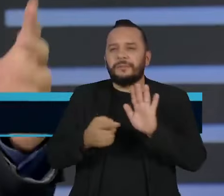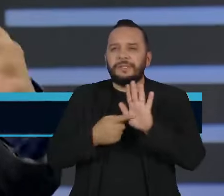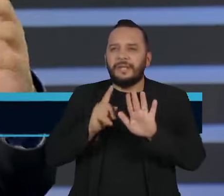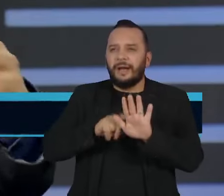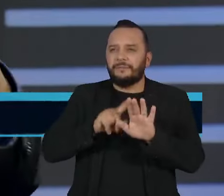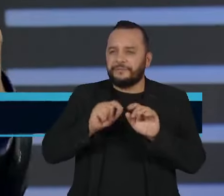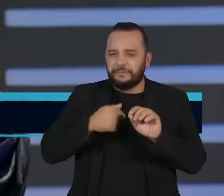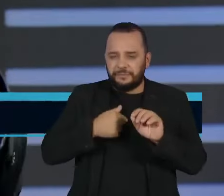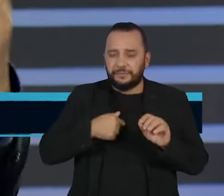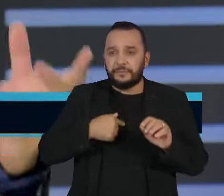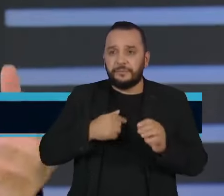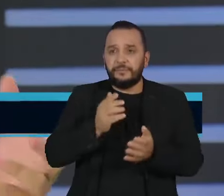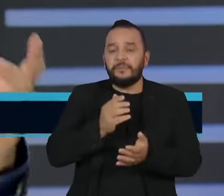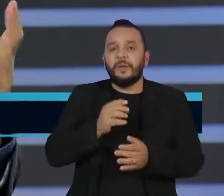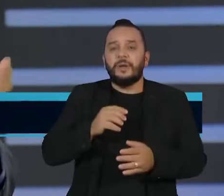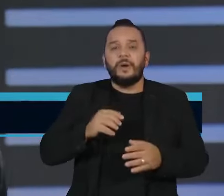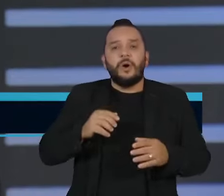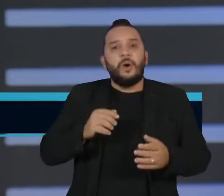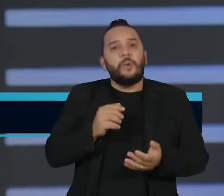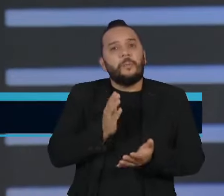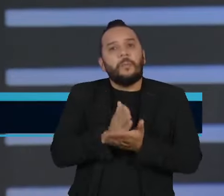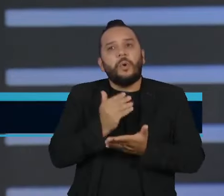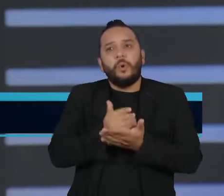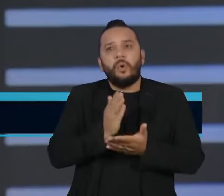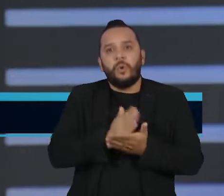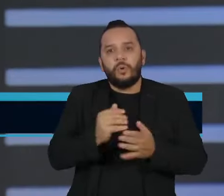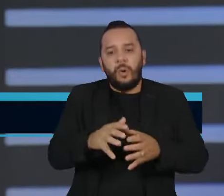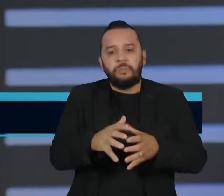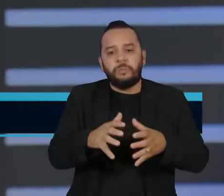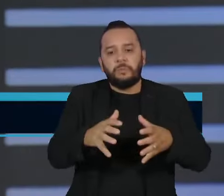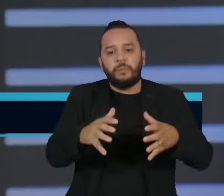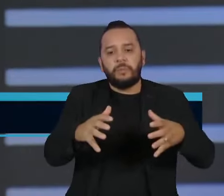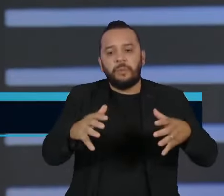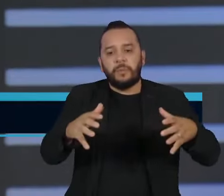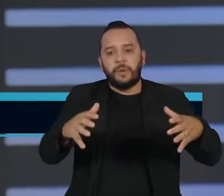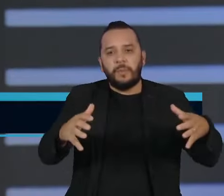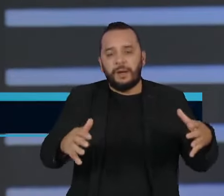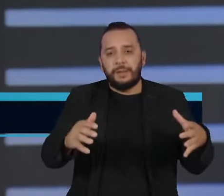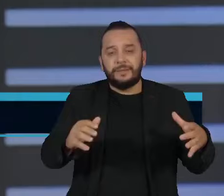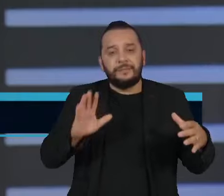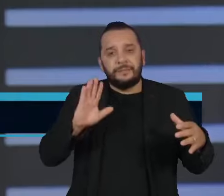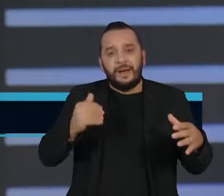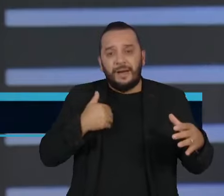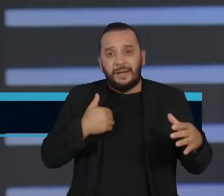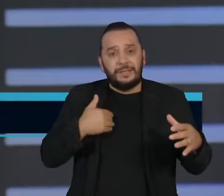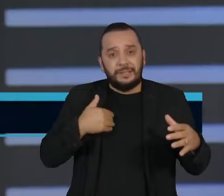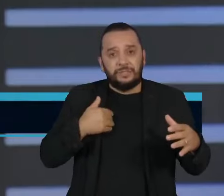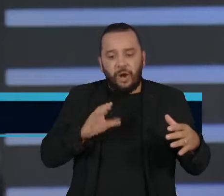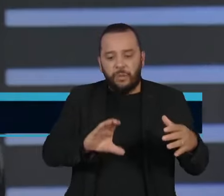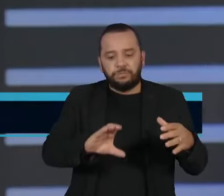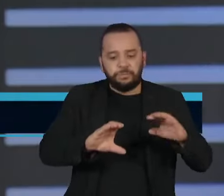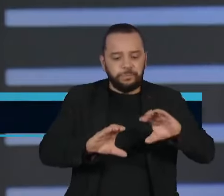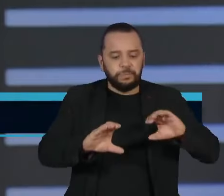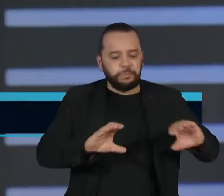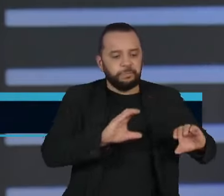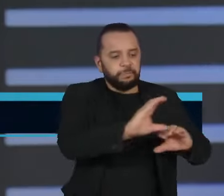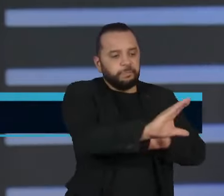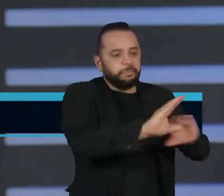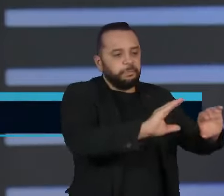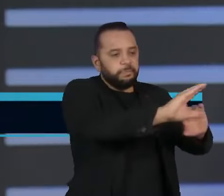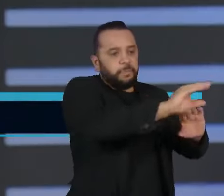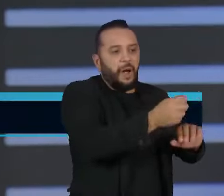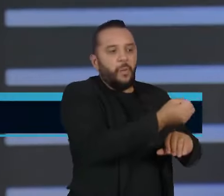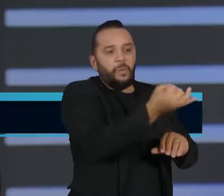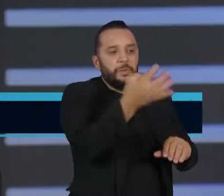cobertura, etc., ficam com alguns e aí a migalha fica com os outros. Mesmo que nos últimos anos, últimos 30, isso aí foi a história do século